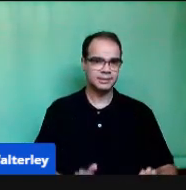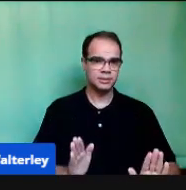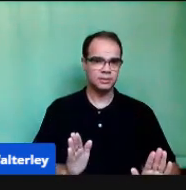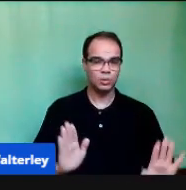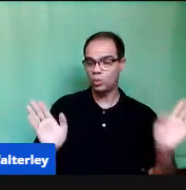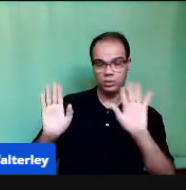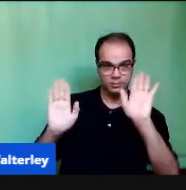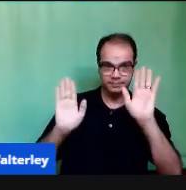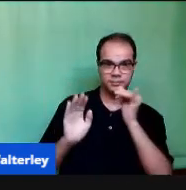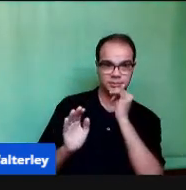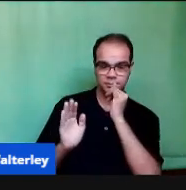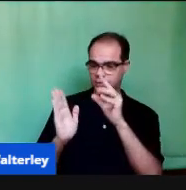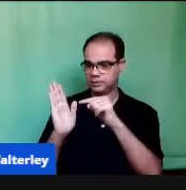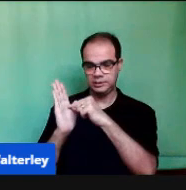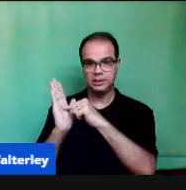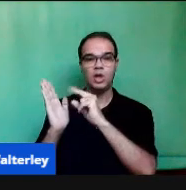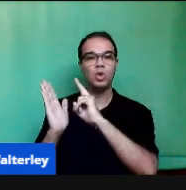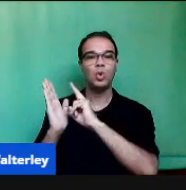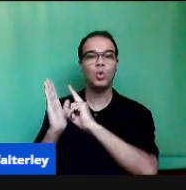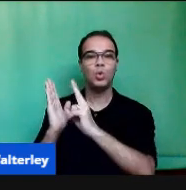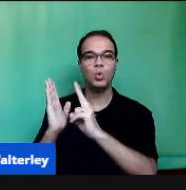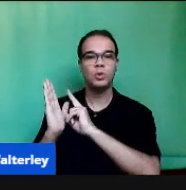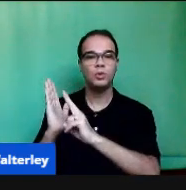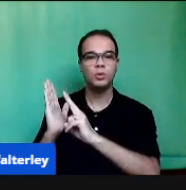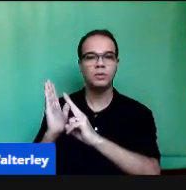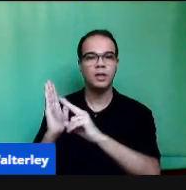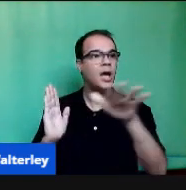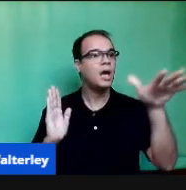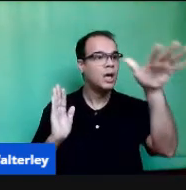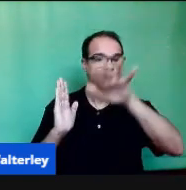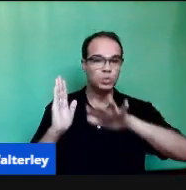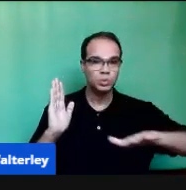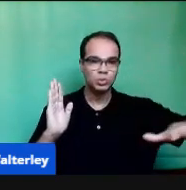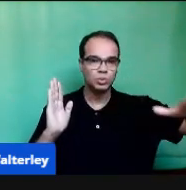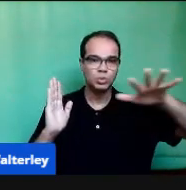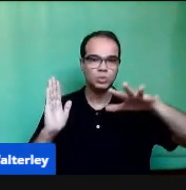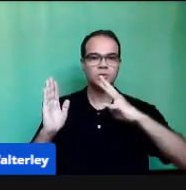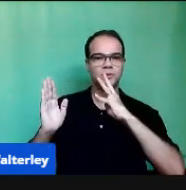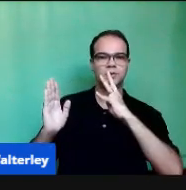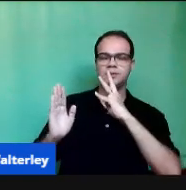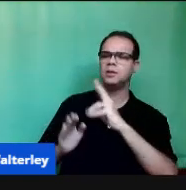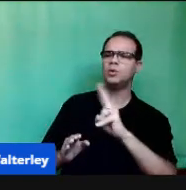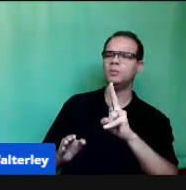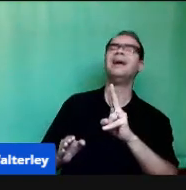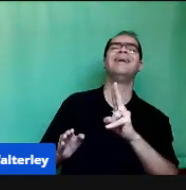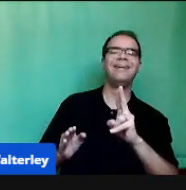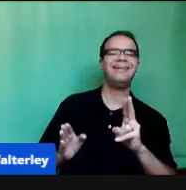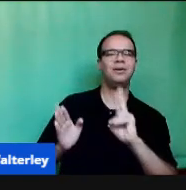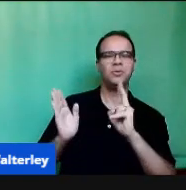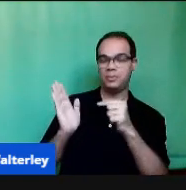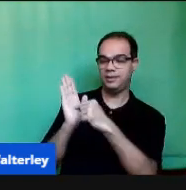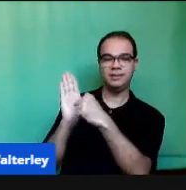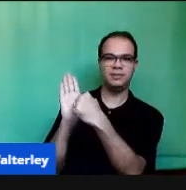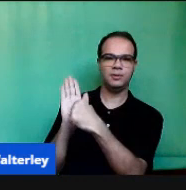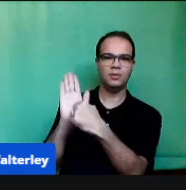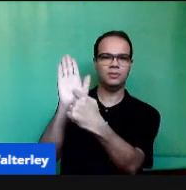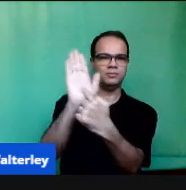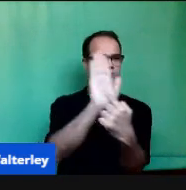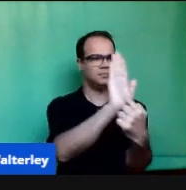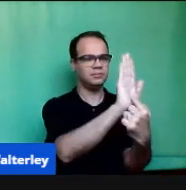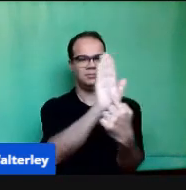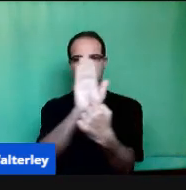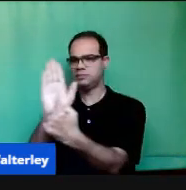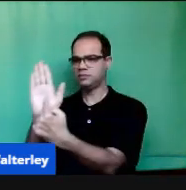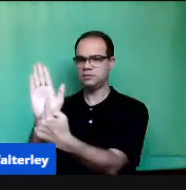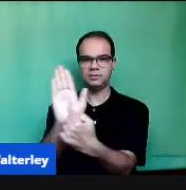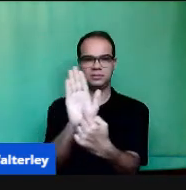para a sociedade e é compatível àquele gênero dele. Normalmente é isso. Nós sabemos que existem